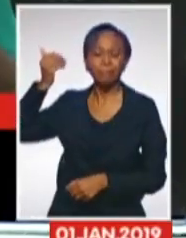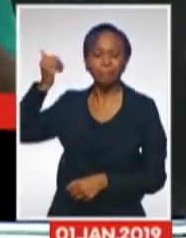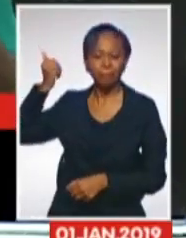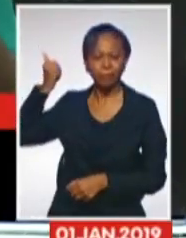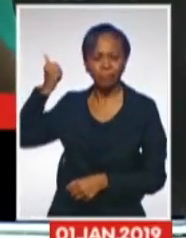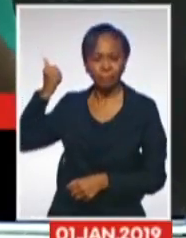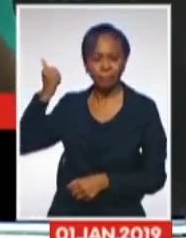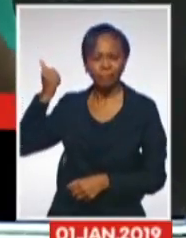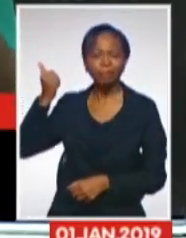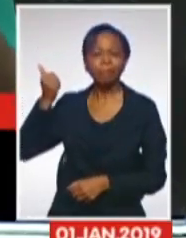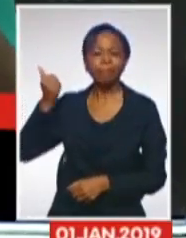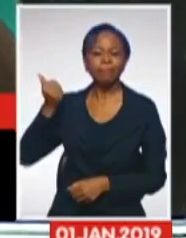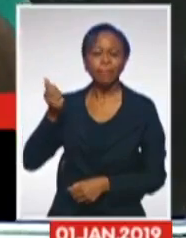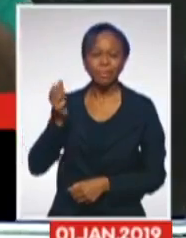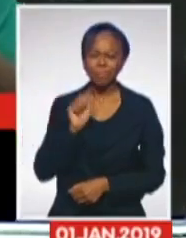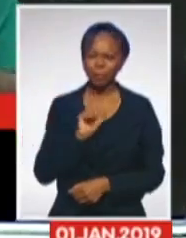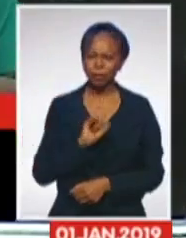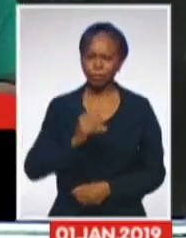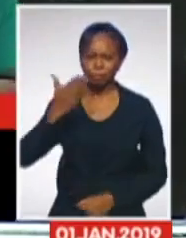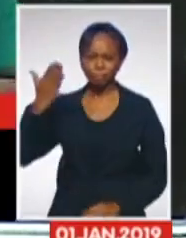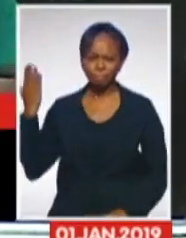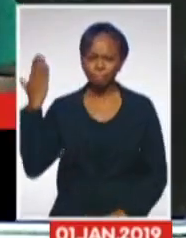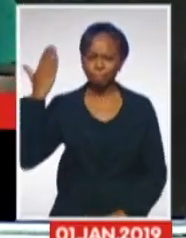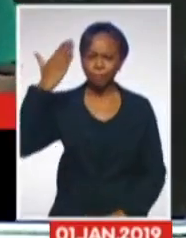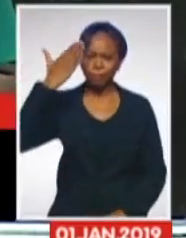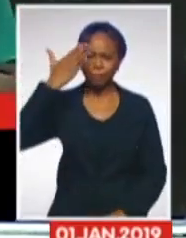instante. Se o